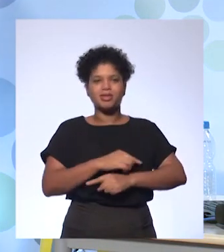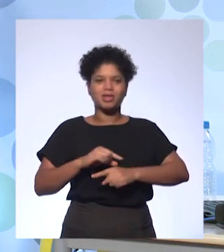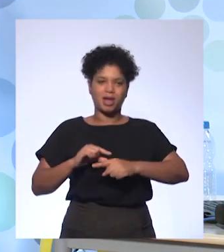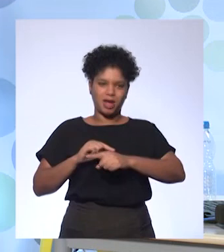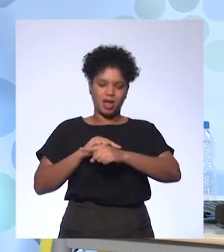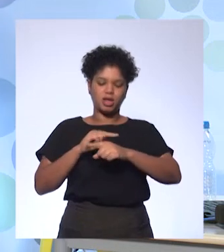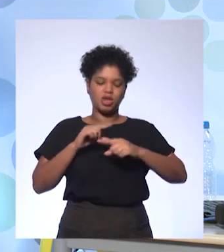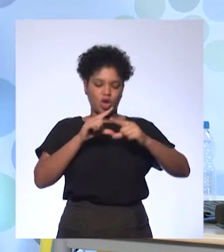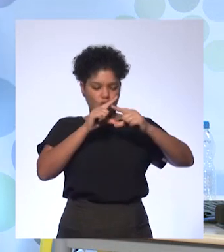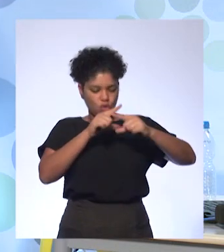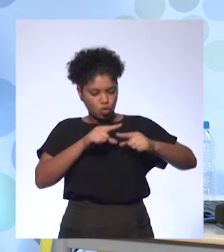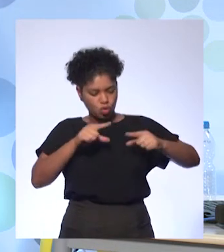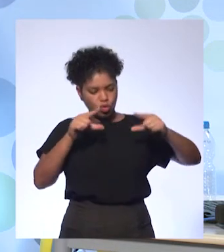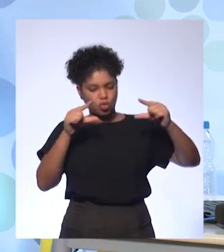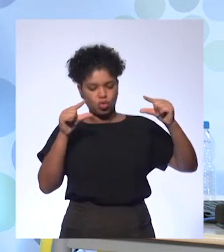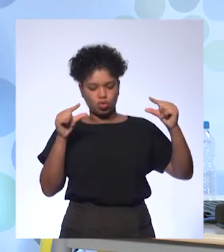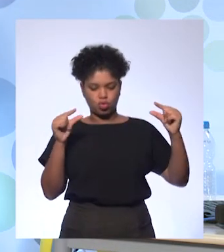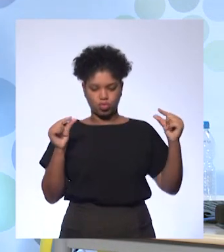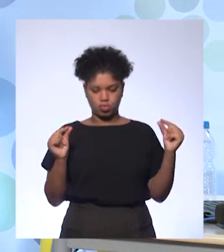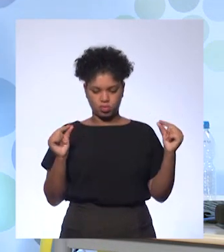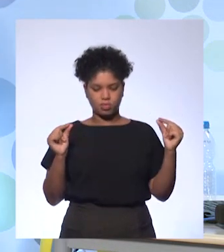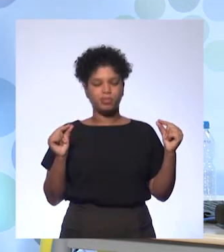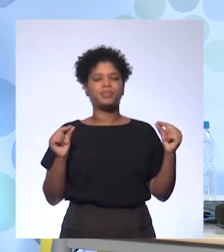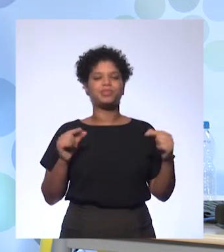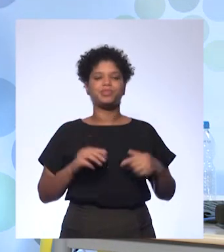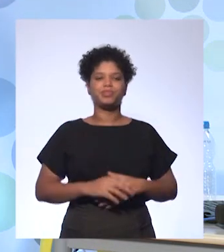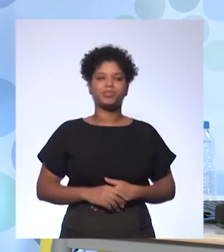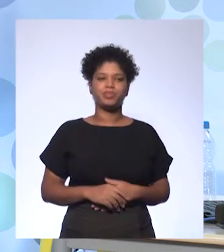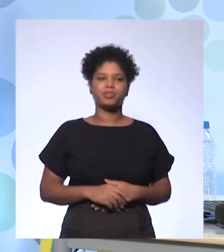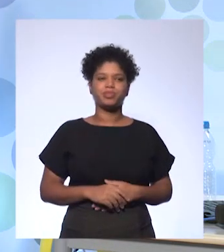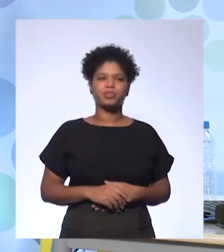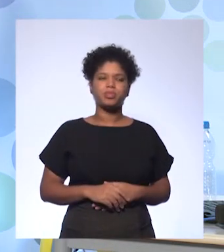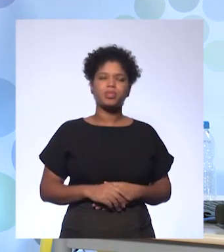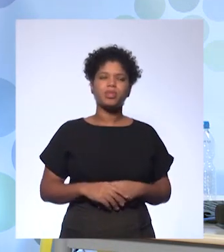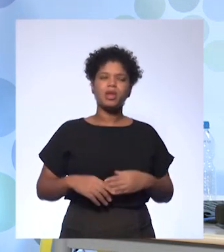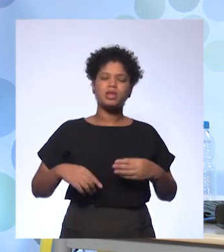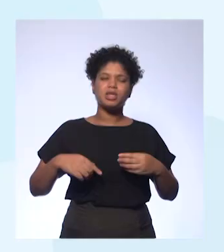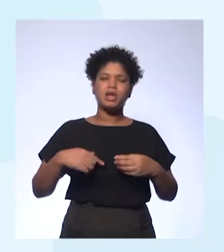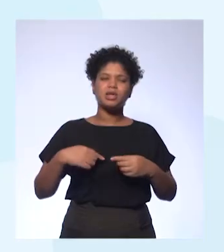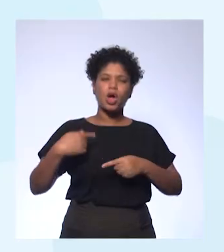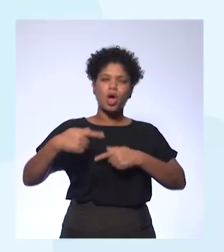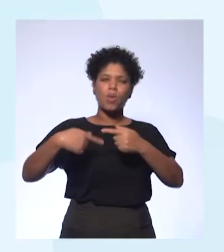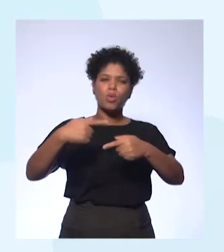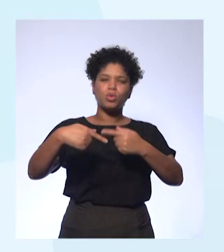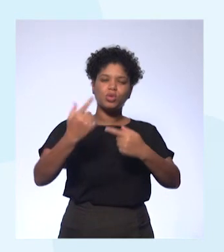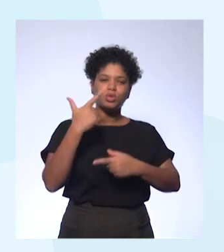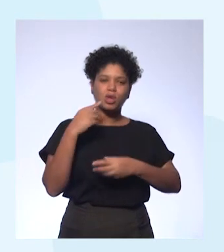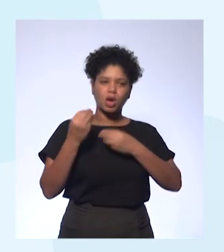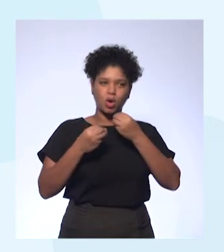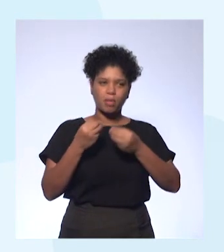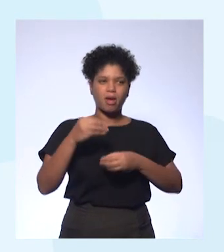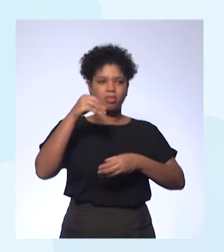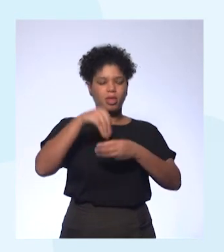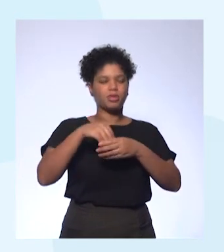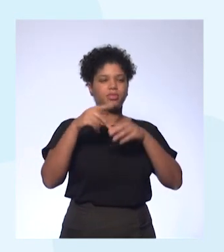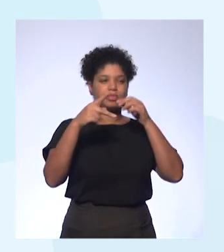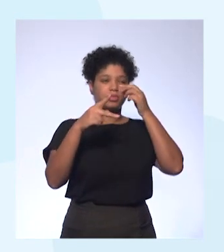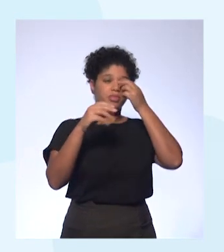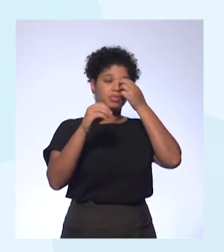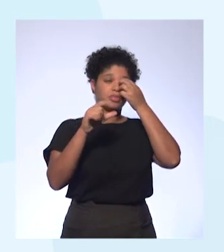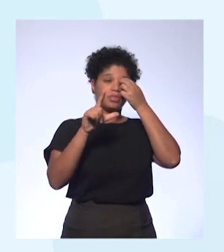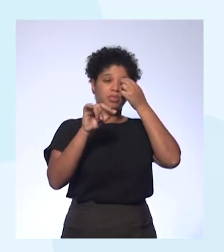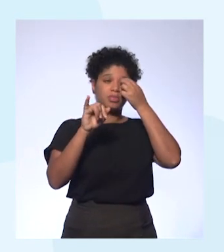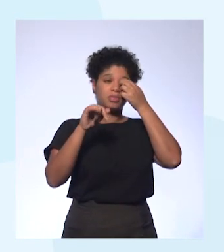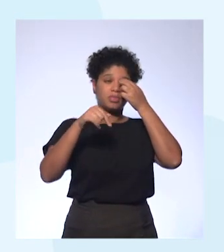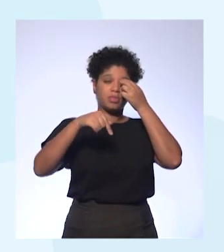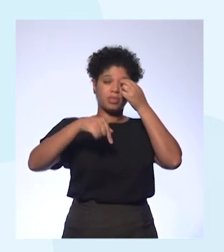sistema circulatório fechado. Como que é a reprodução nesse grupo? Então, dentro dos poliquetos ali, na